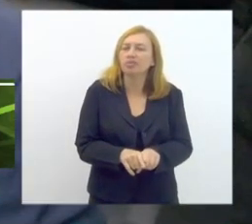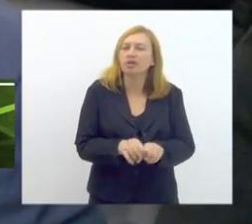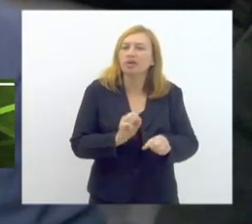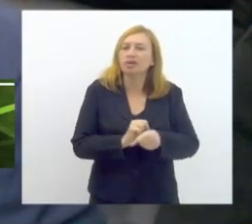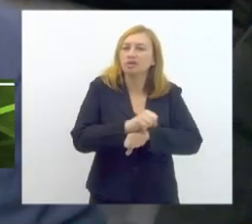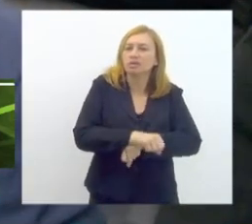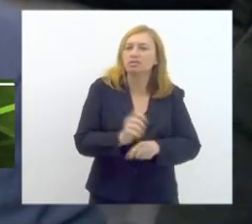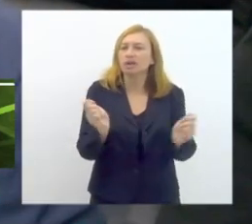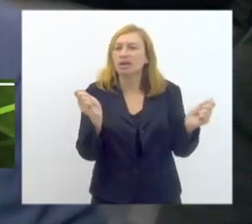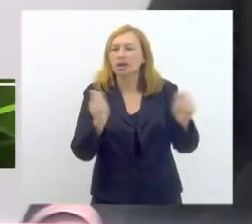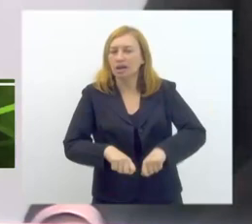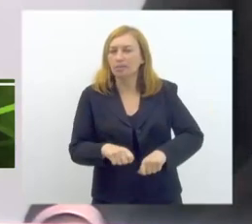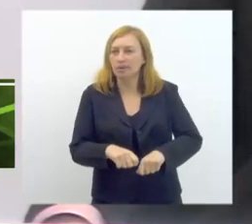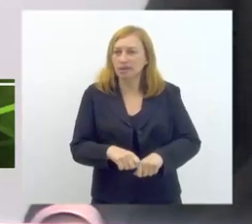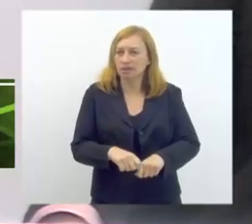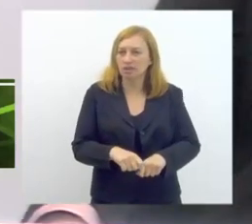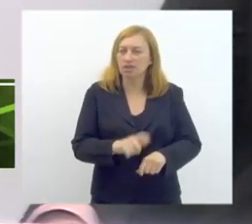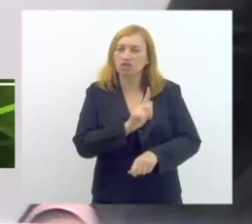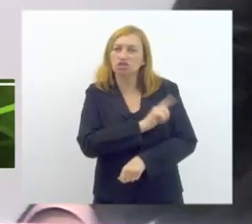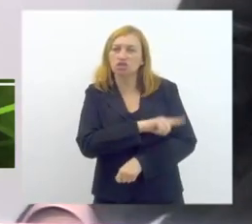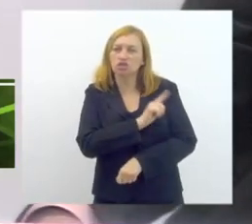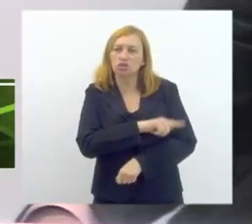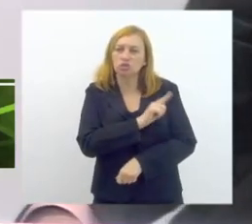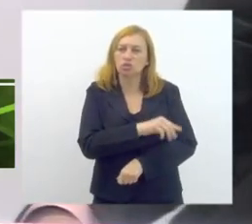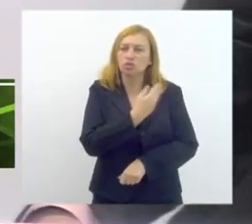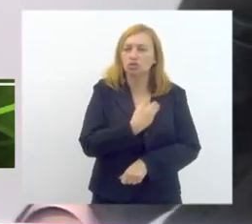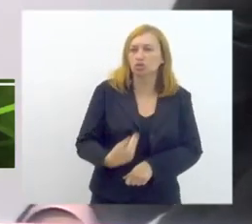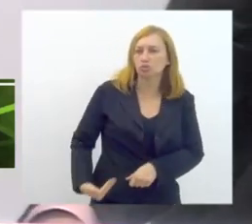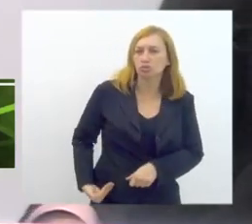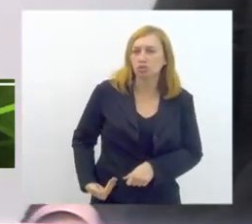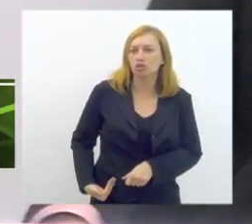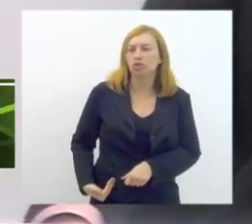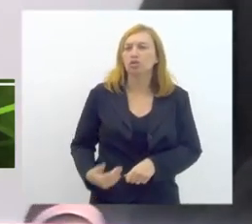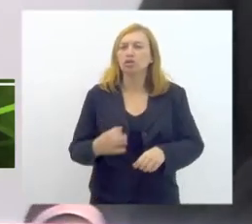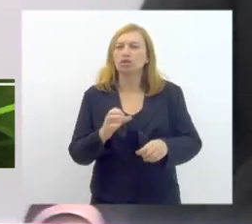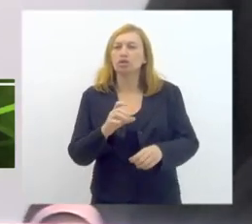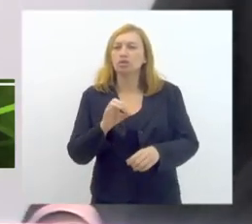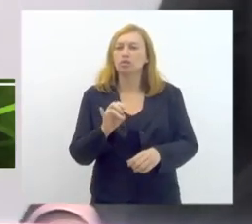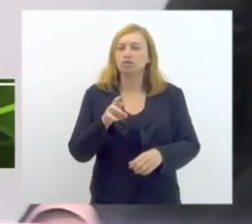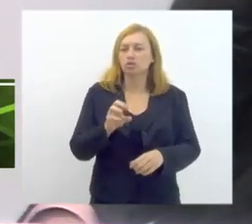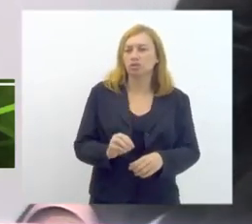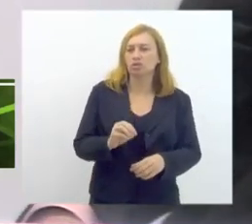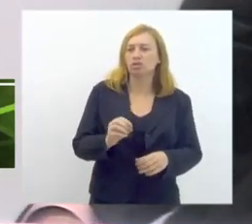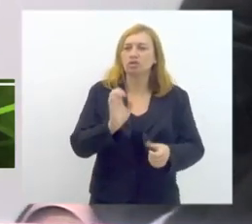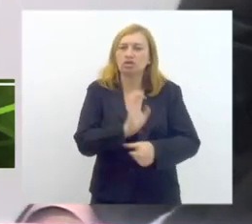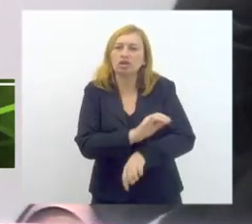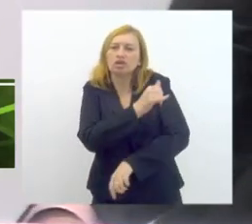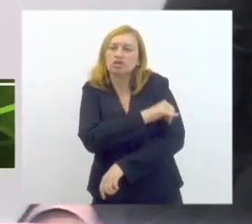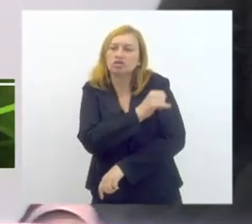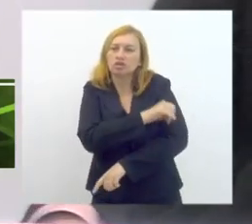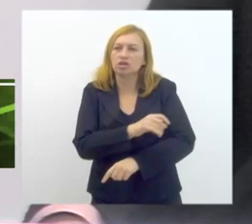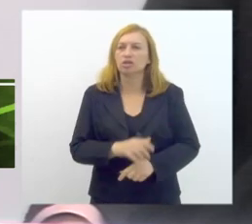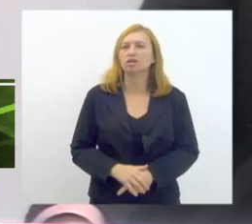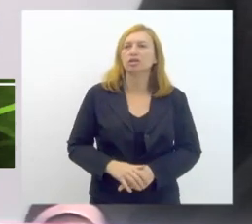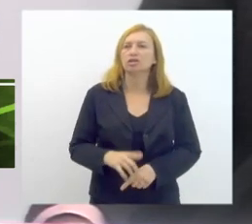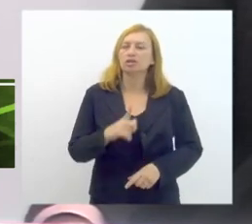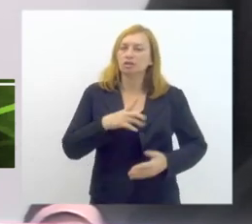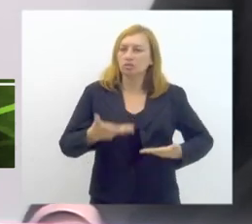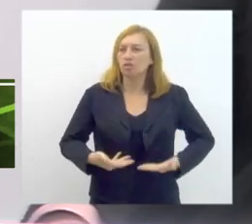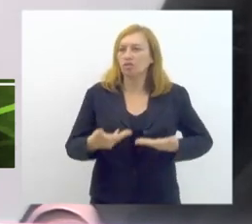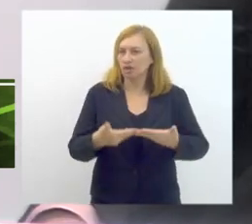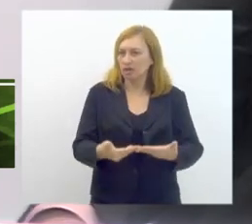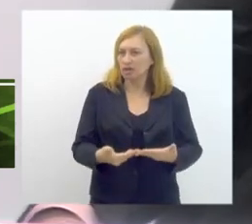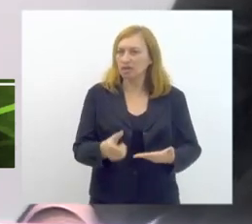para capacitação de gestores públicos em consórcio no Estado do Rio de Janeiro. E aí nós temos que oferecer a